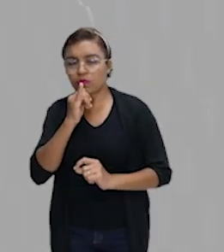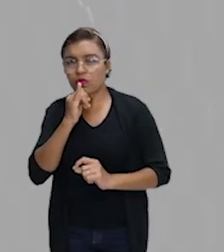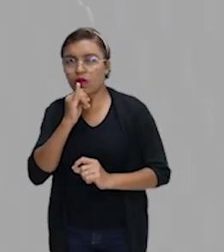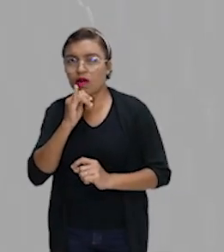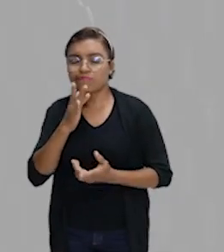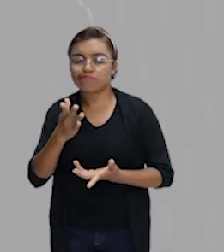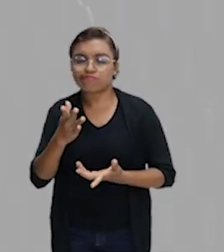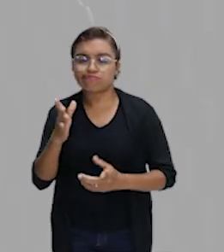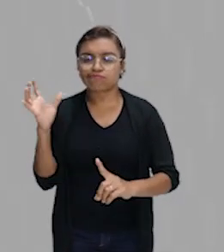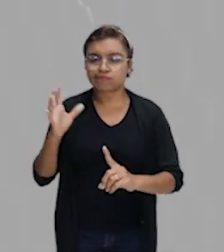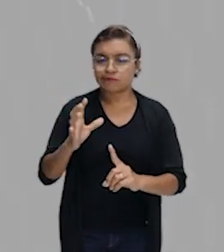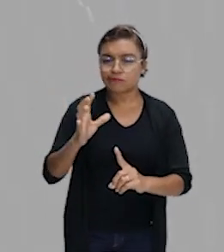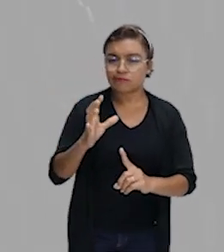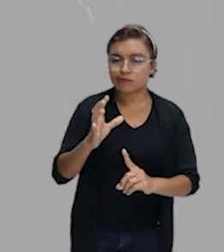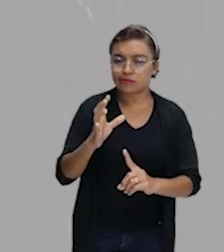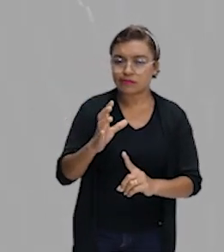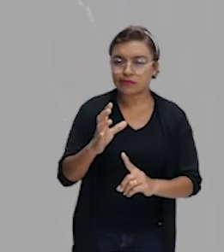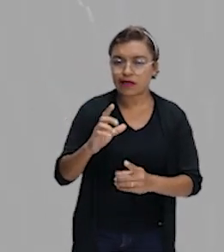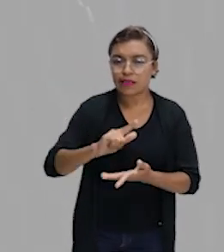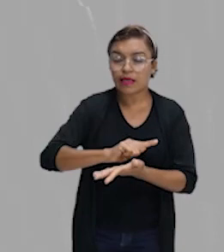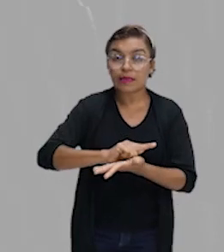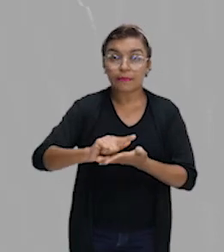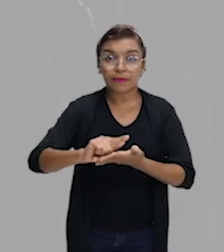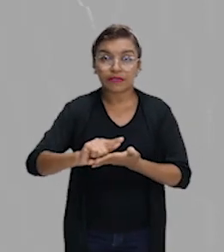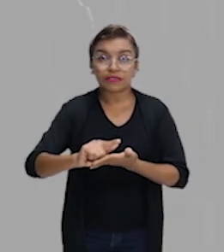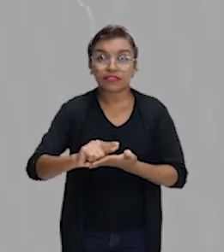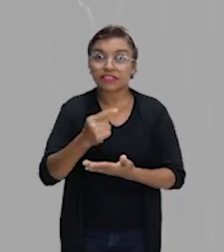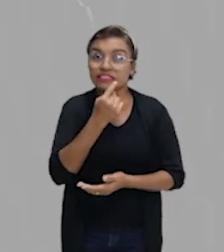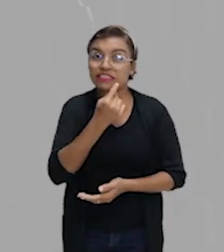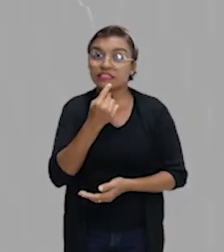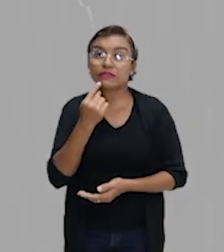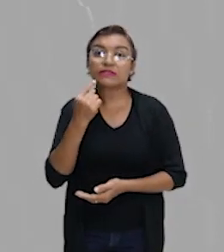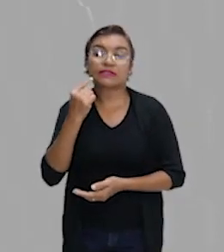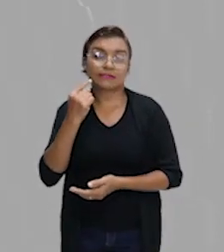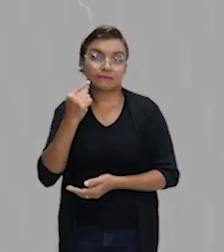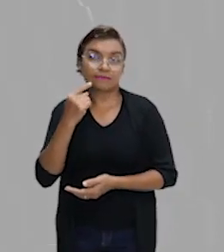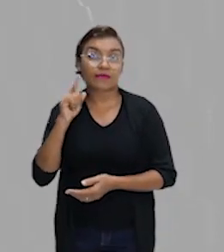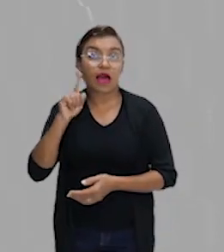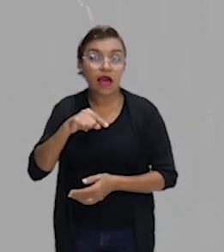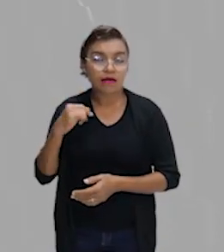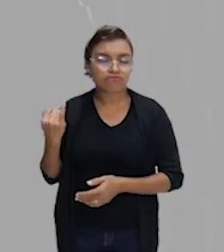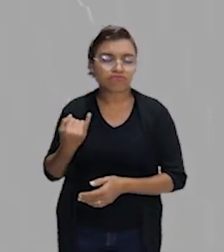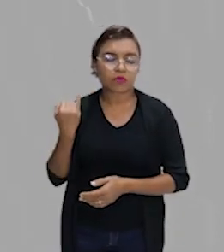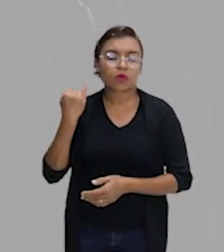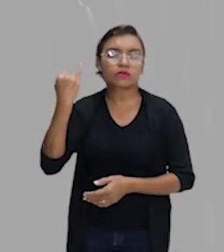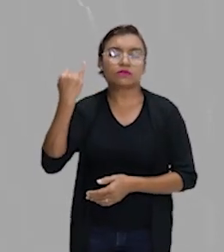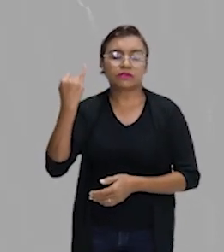que vamos chamar isso de cárie. Então, daí a sua importância,